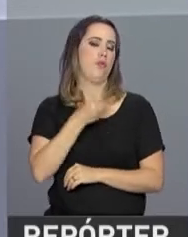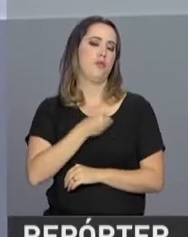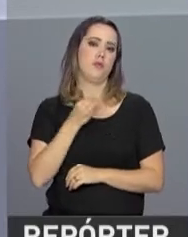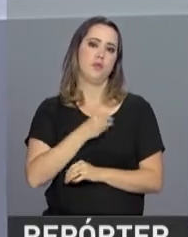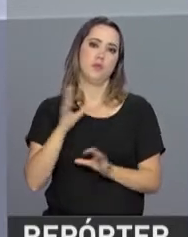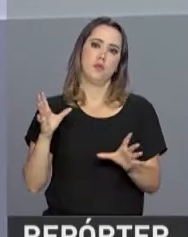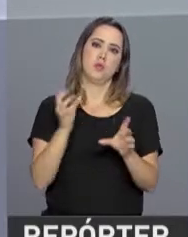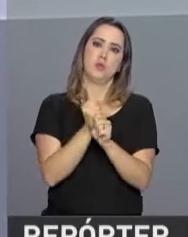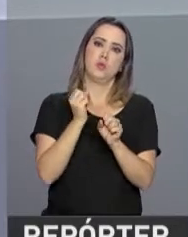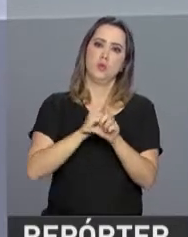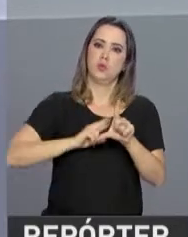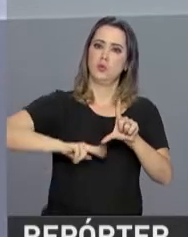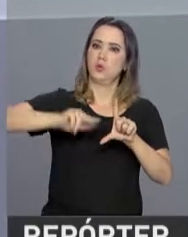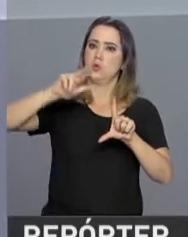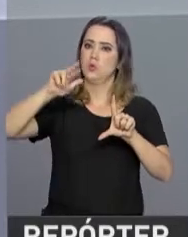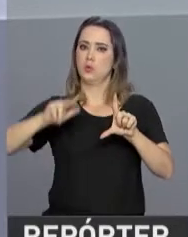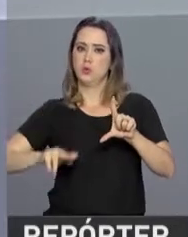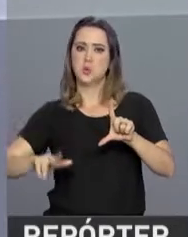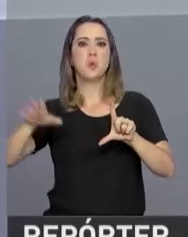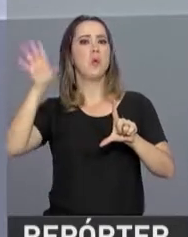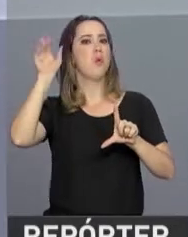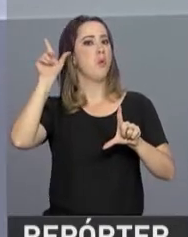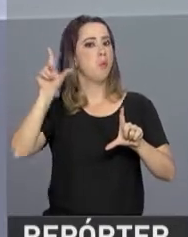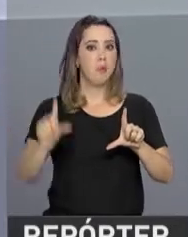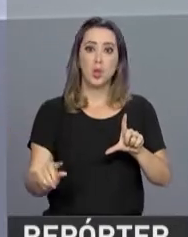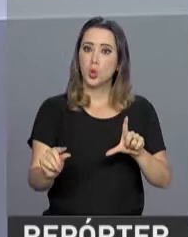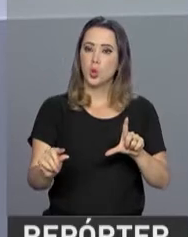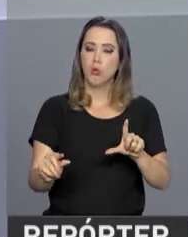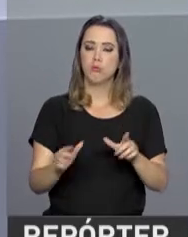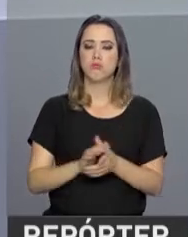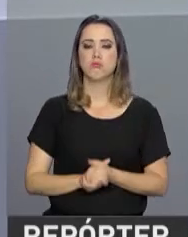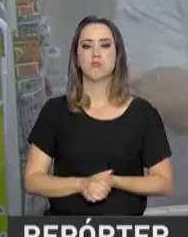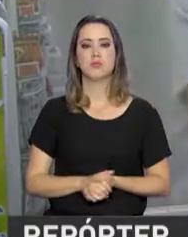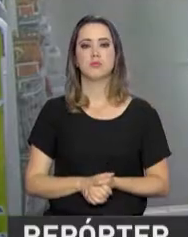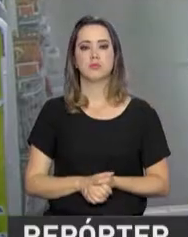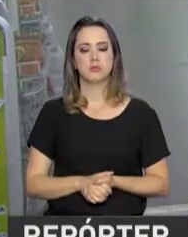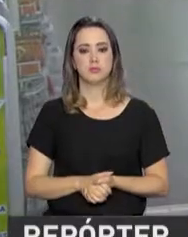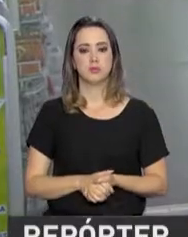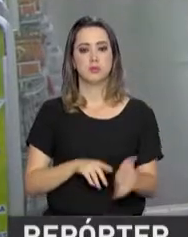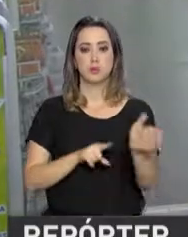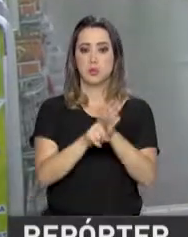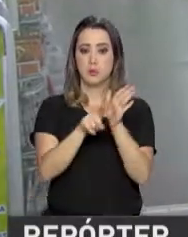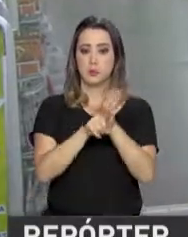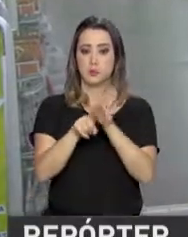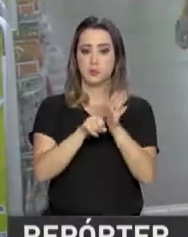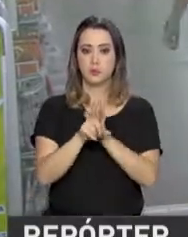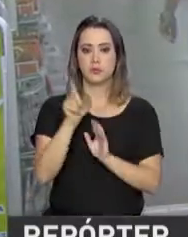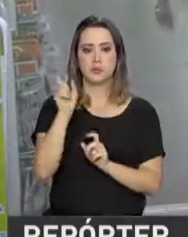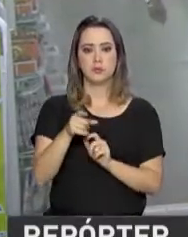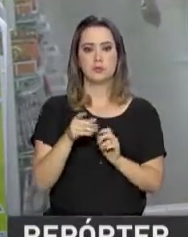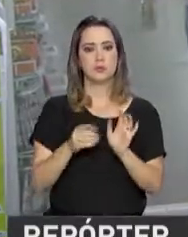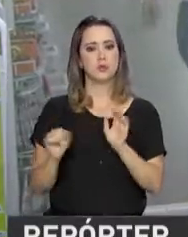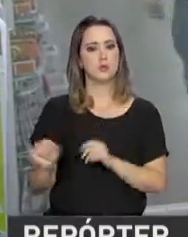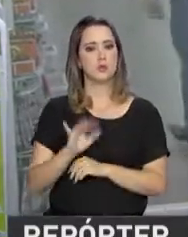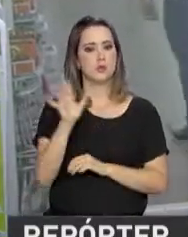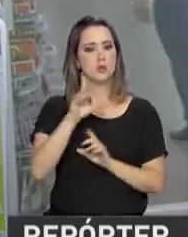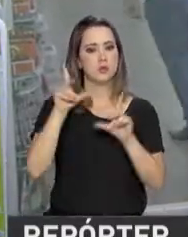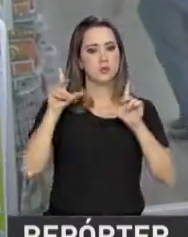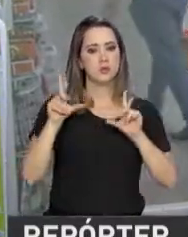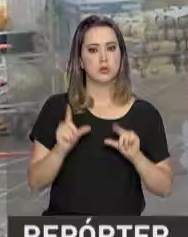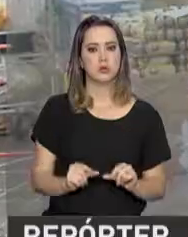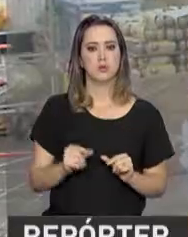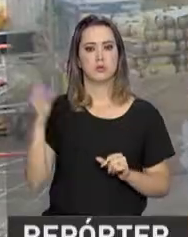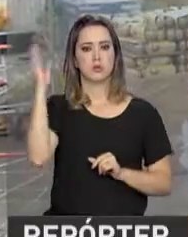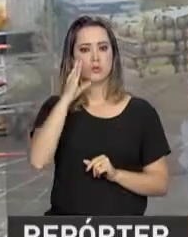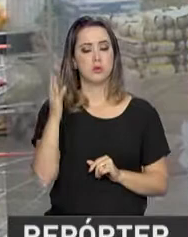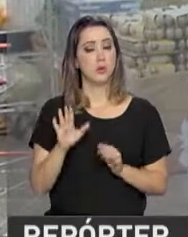da variação de preços entre janeiro e abril tão baixo no país. A pesquisa do IBGE mostra que a inflação continua em baixa no